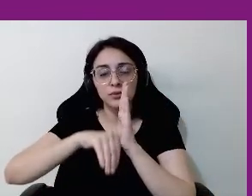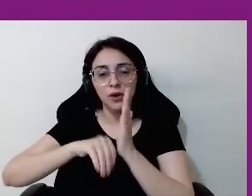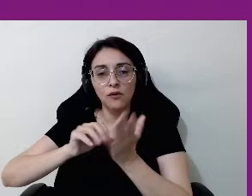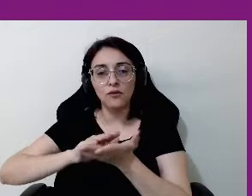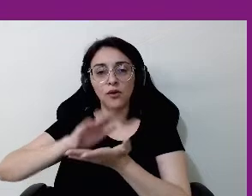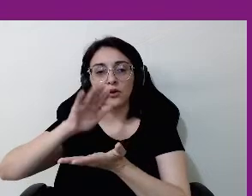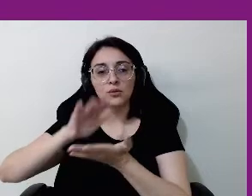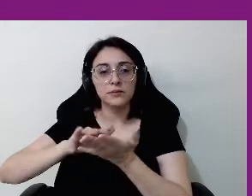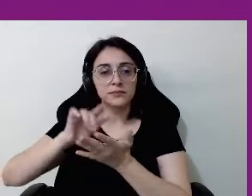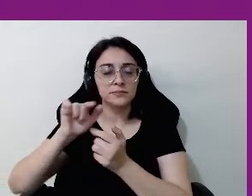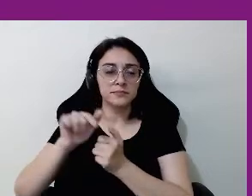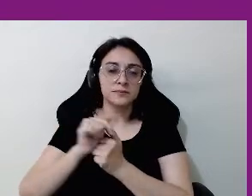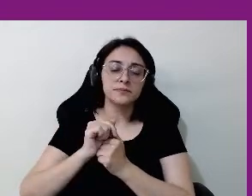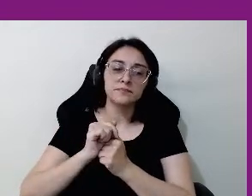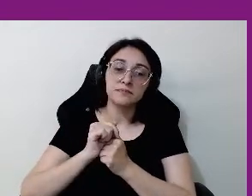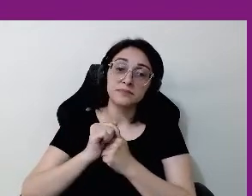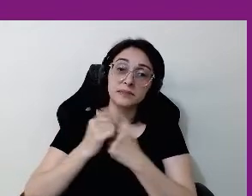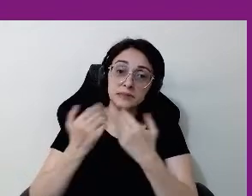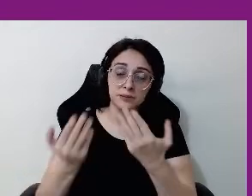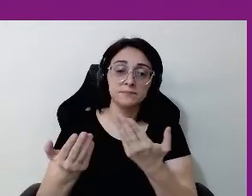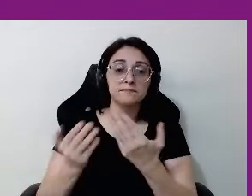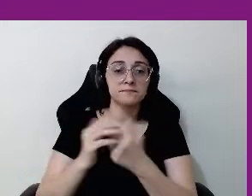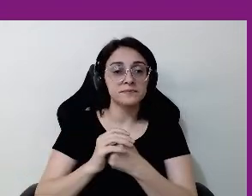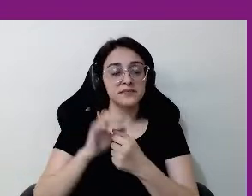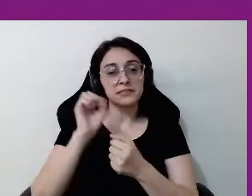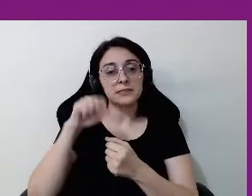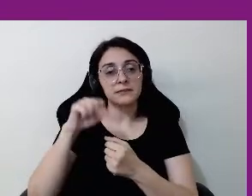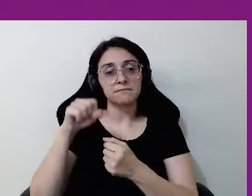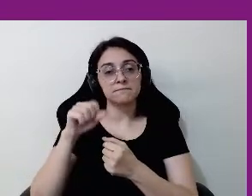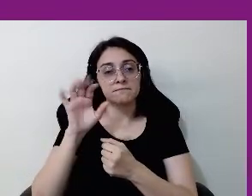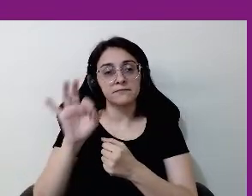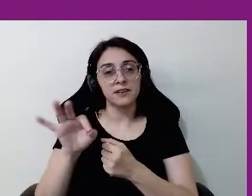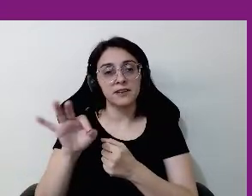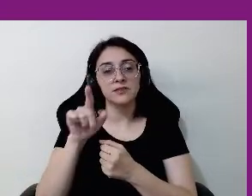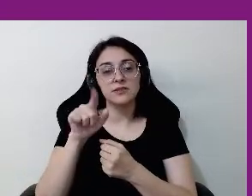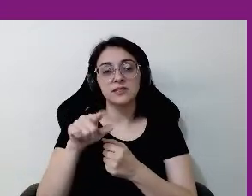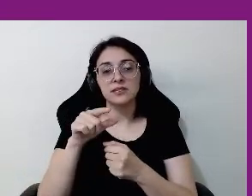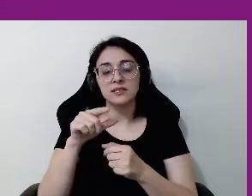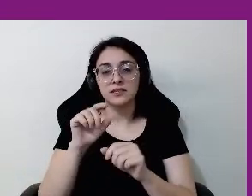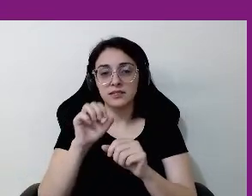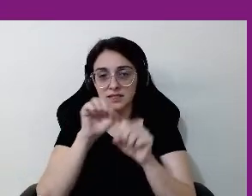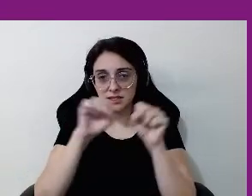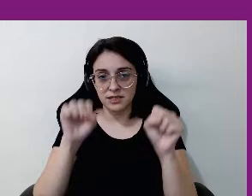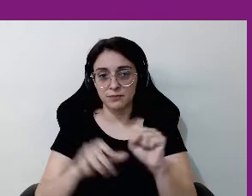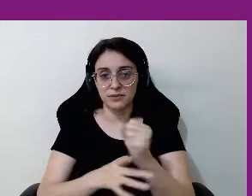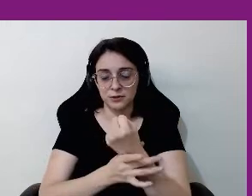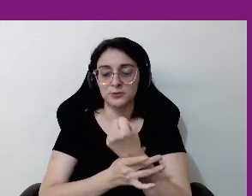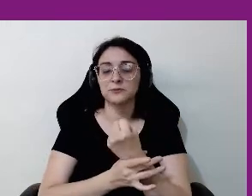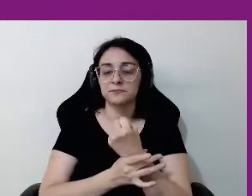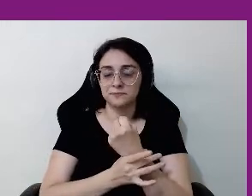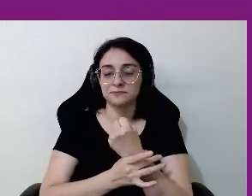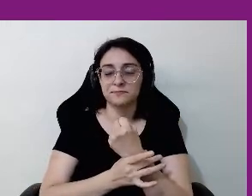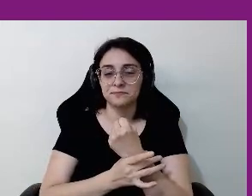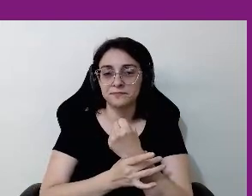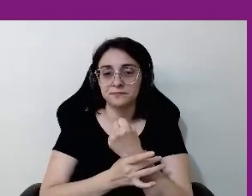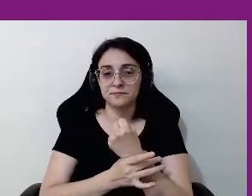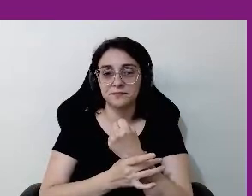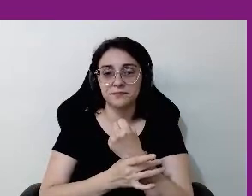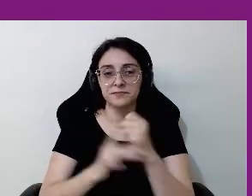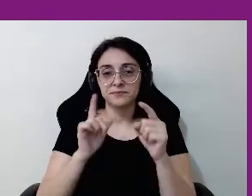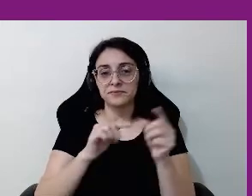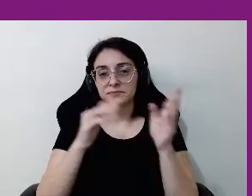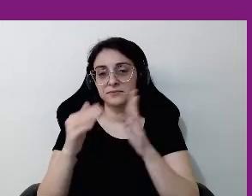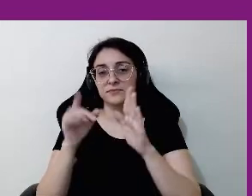volumes correntes. Então, sim, é um sistema seguro. Agora, a